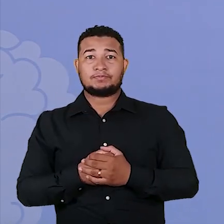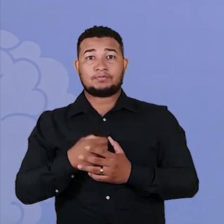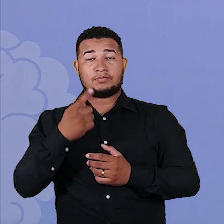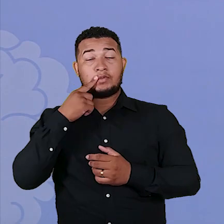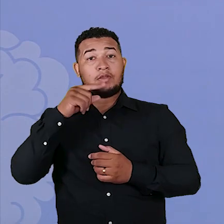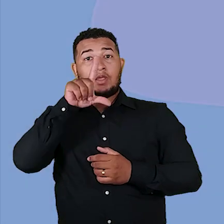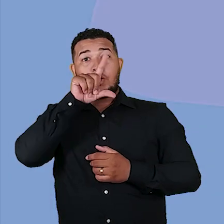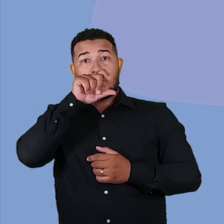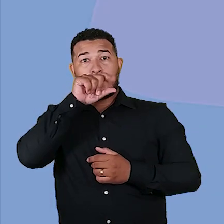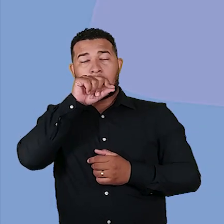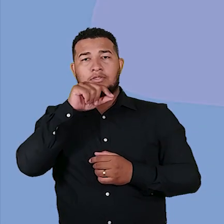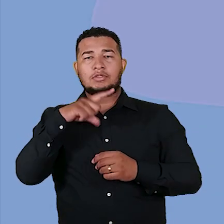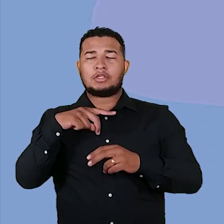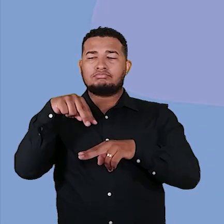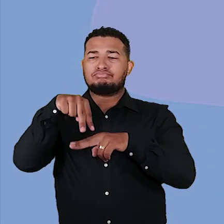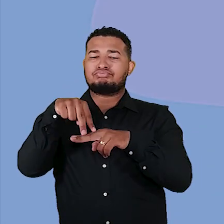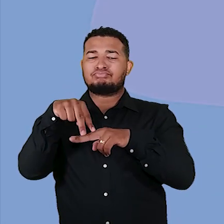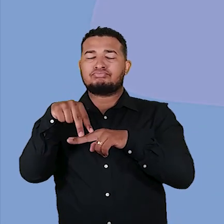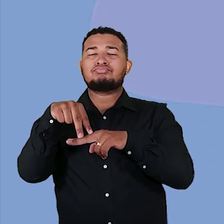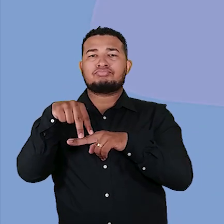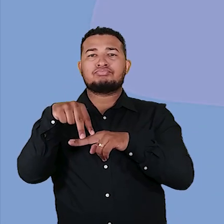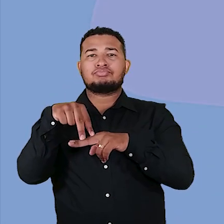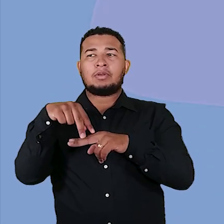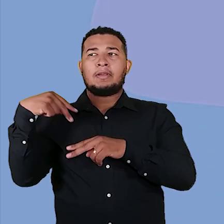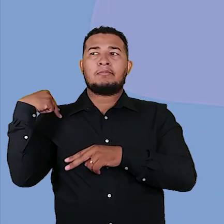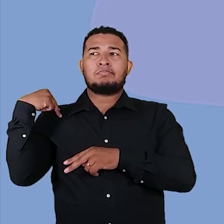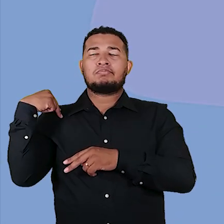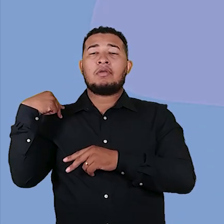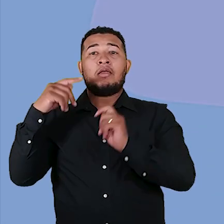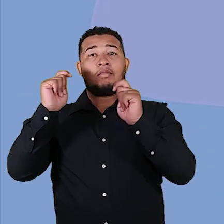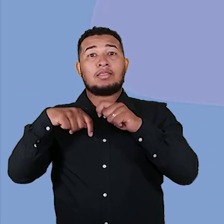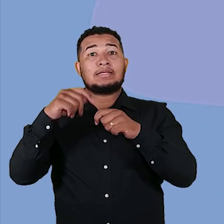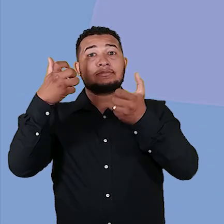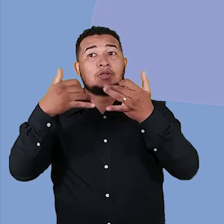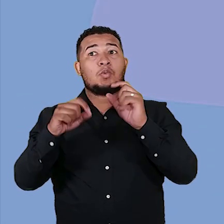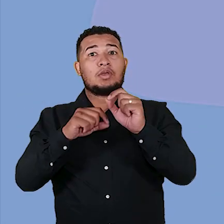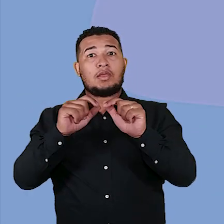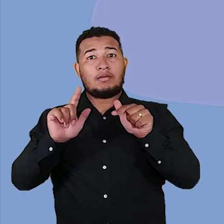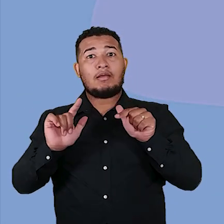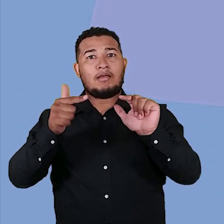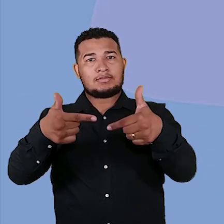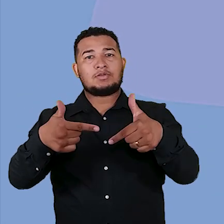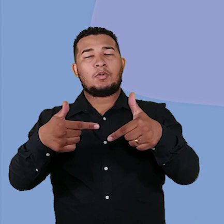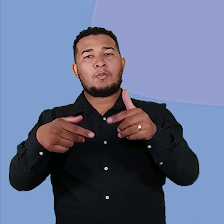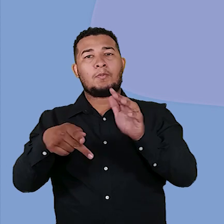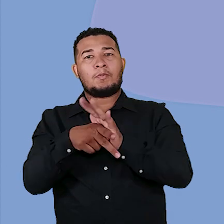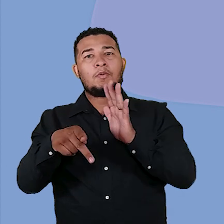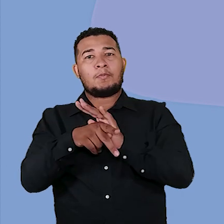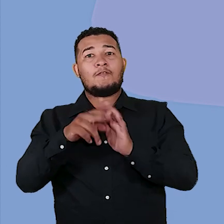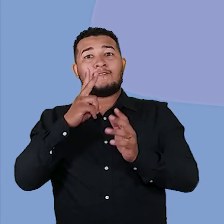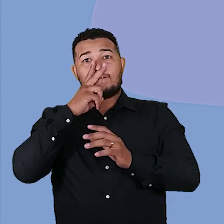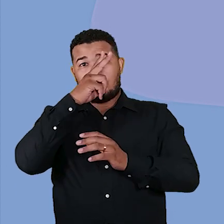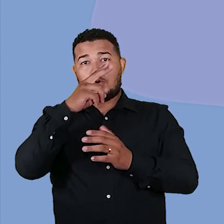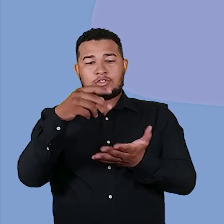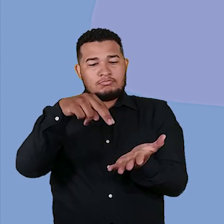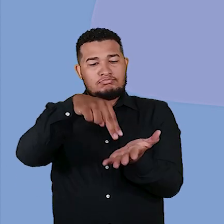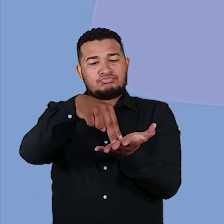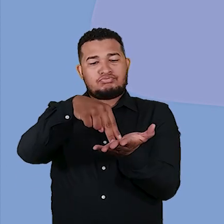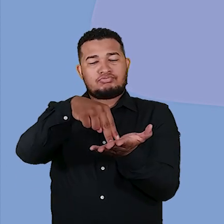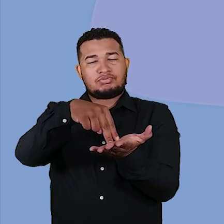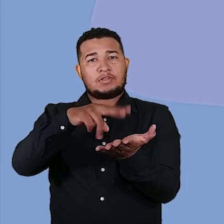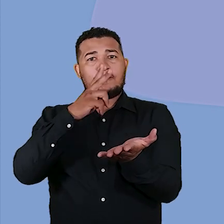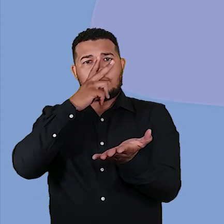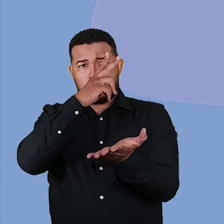vamos para a próxima um parceiro está em pé sobre uma das mãos de um garoto é correto afirmar que a reação a